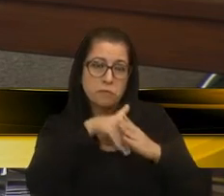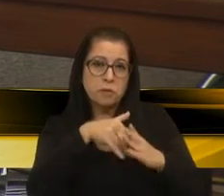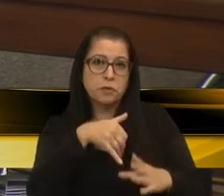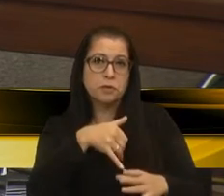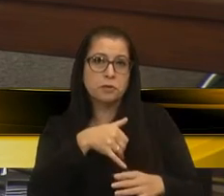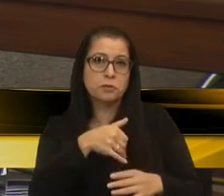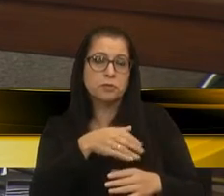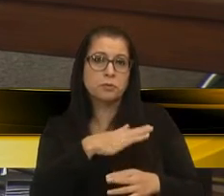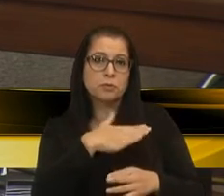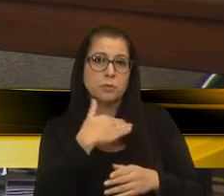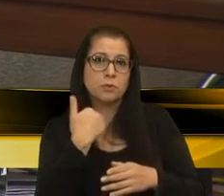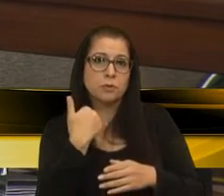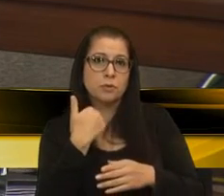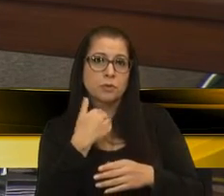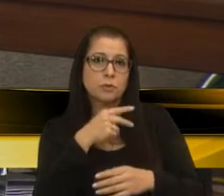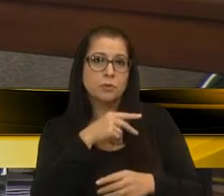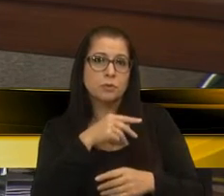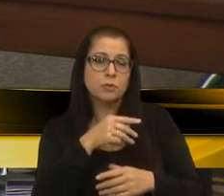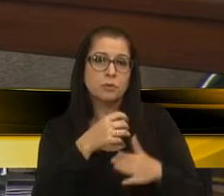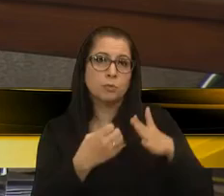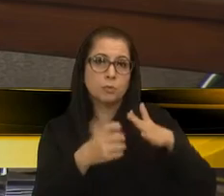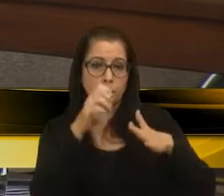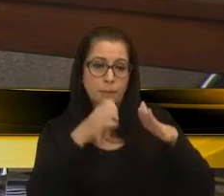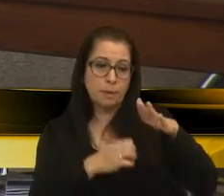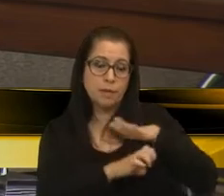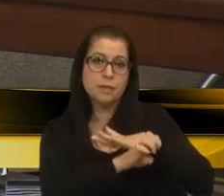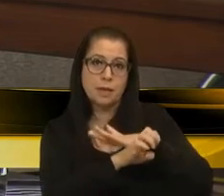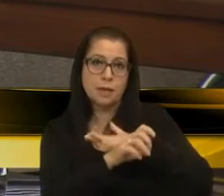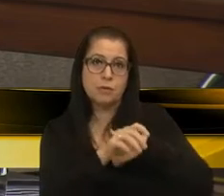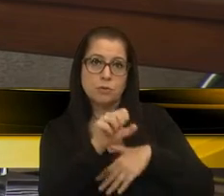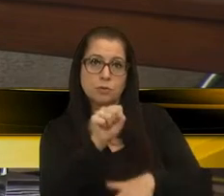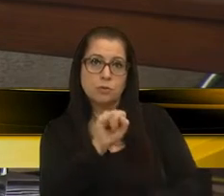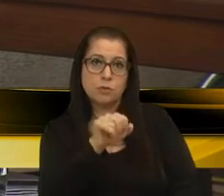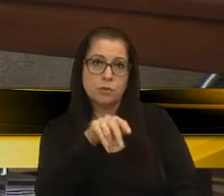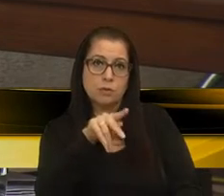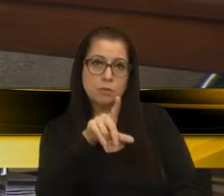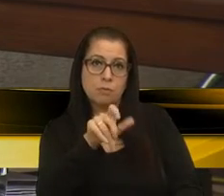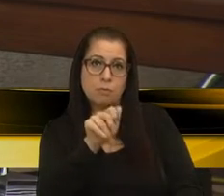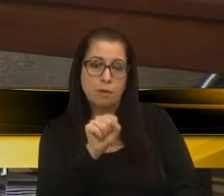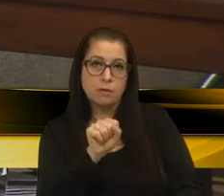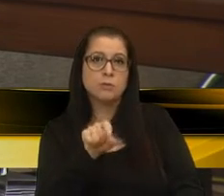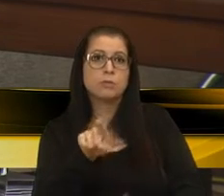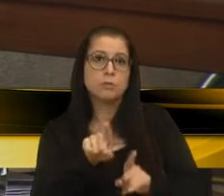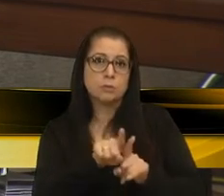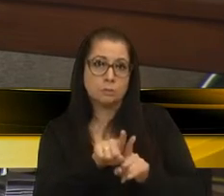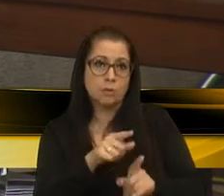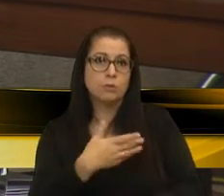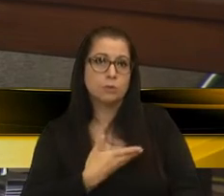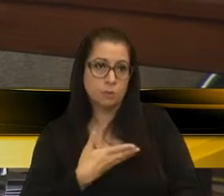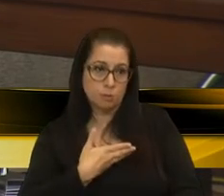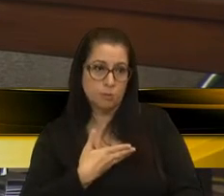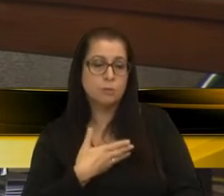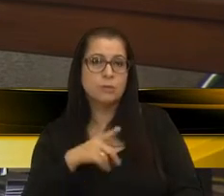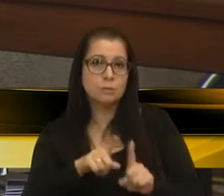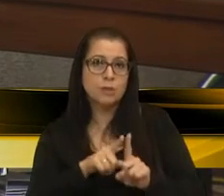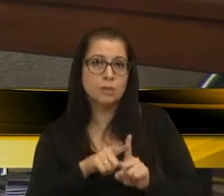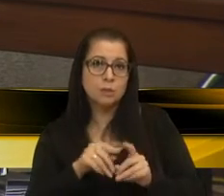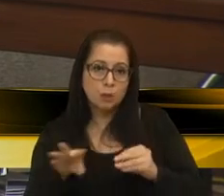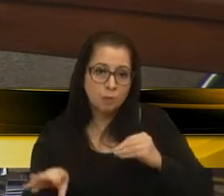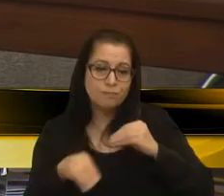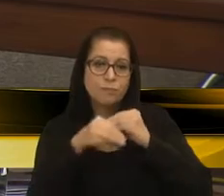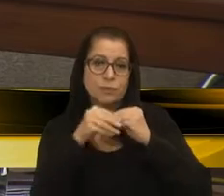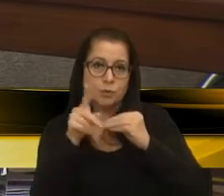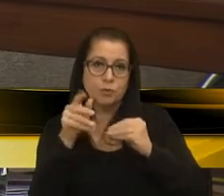ao empresário do Simplas, né, nosso amigo, que eu gostaria também, depois na sequência, de me associar a